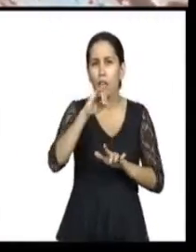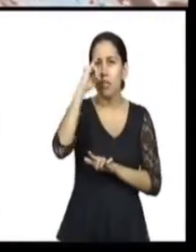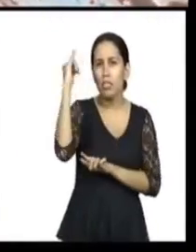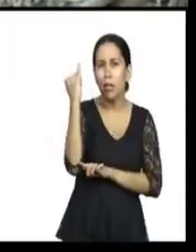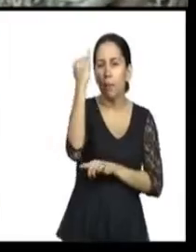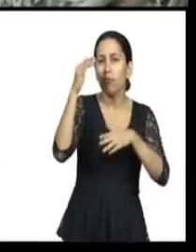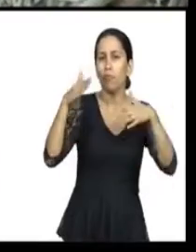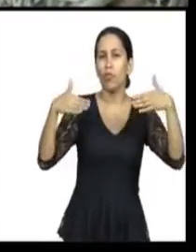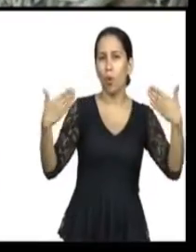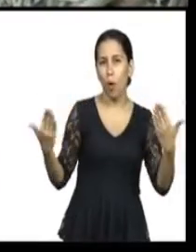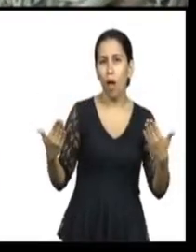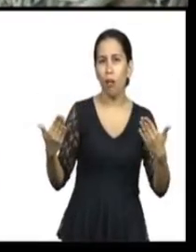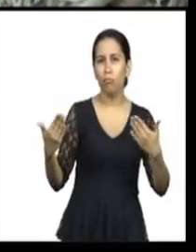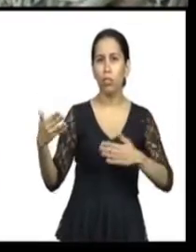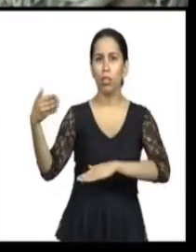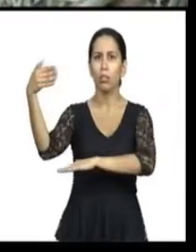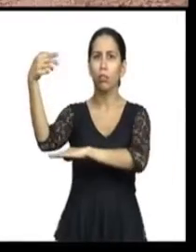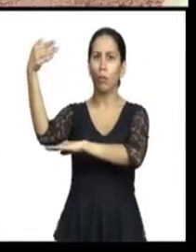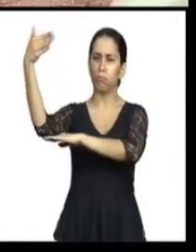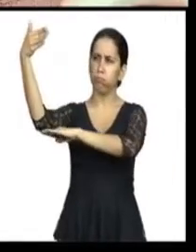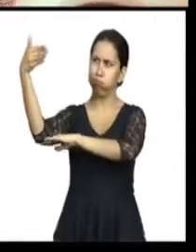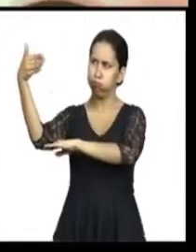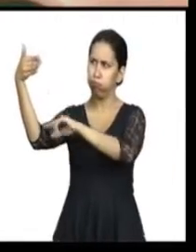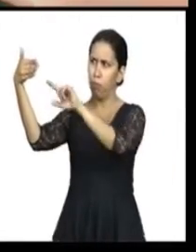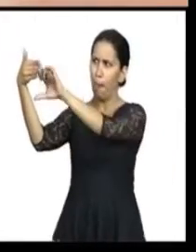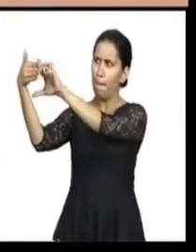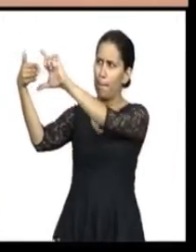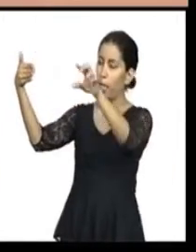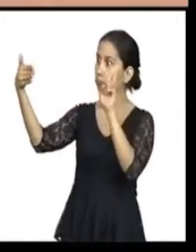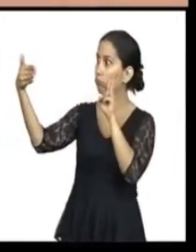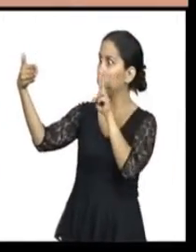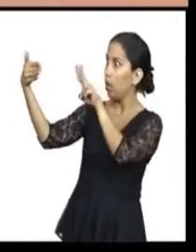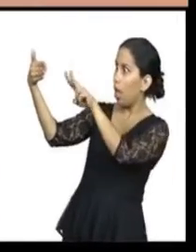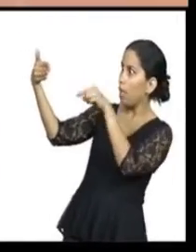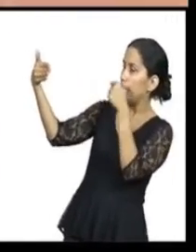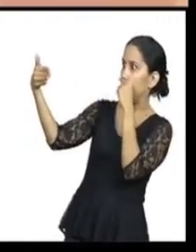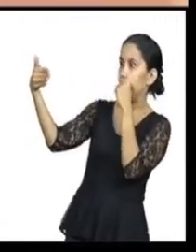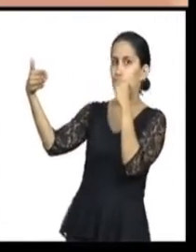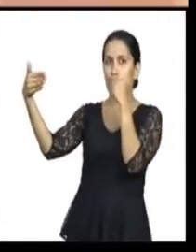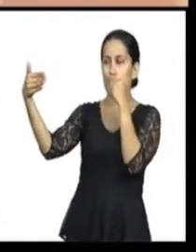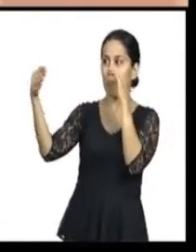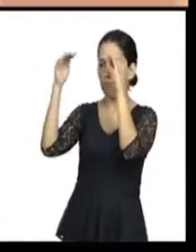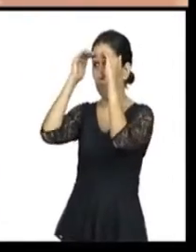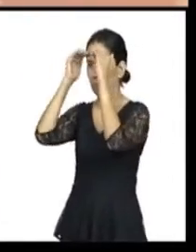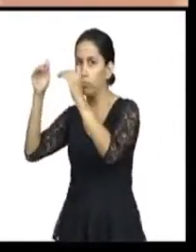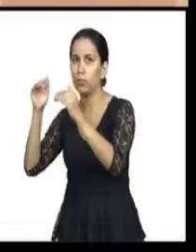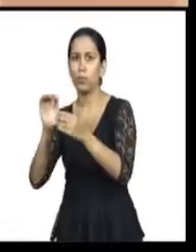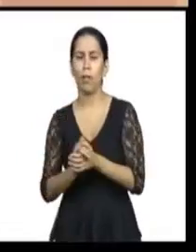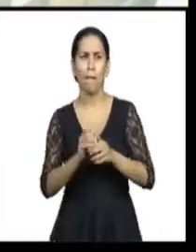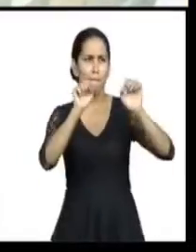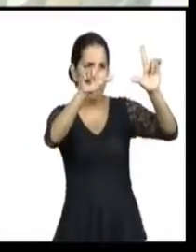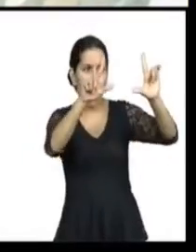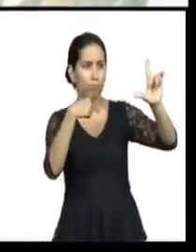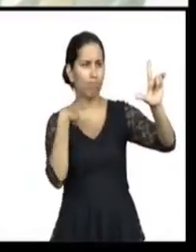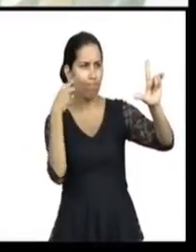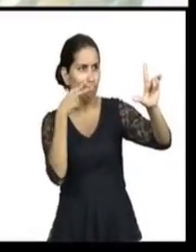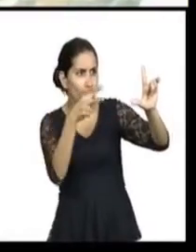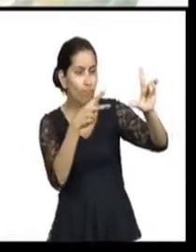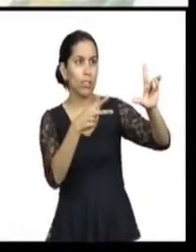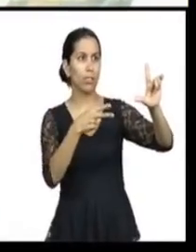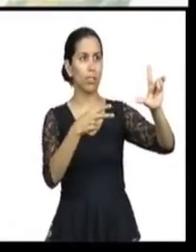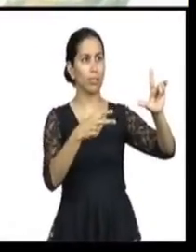podem existir sinalizações que indicam preferencial ou vias principais e secundárias. Nessa hora, sempre